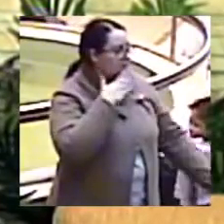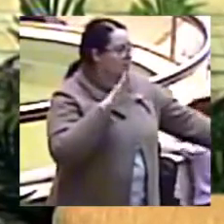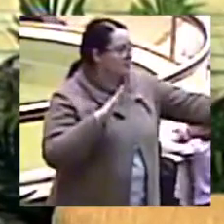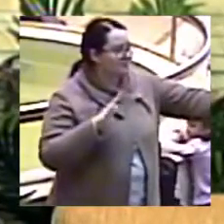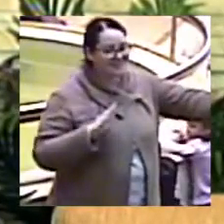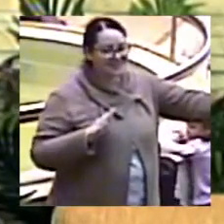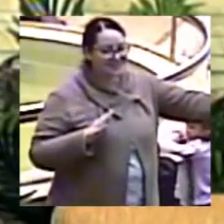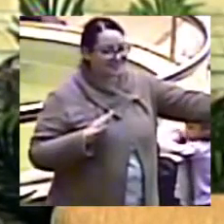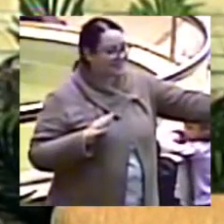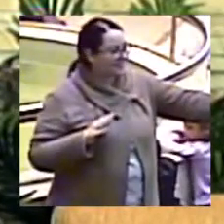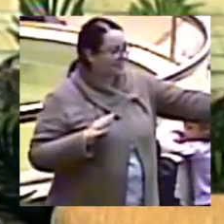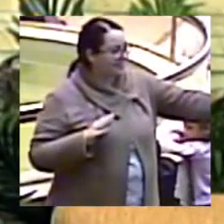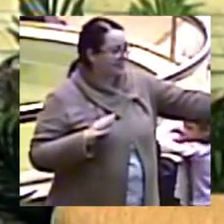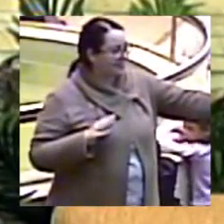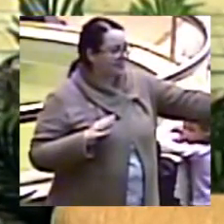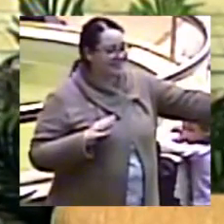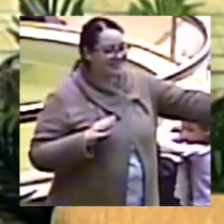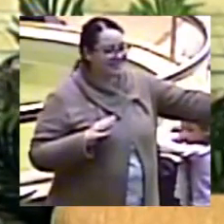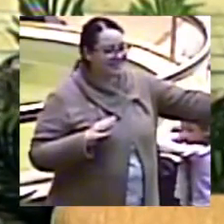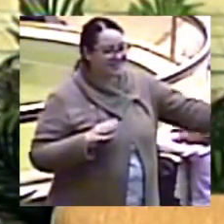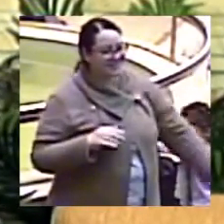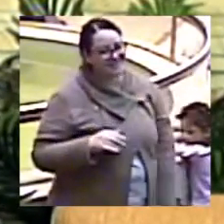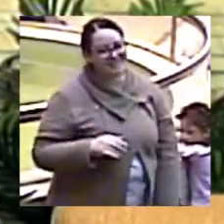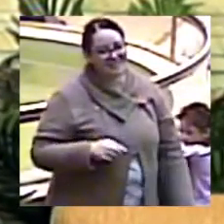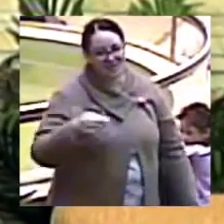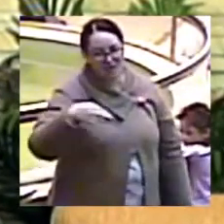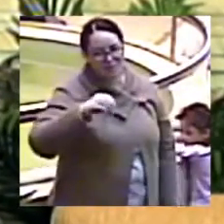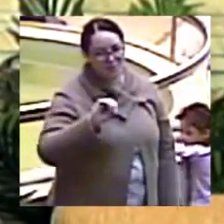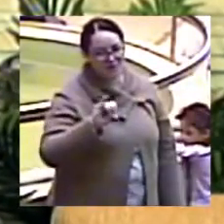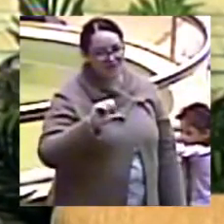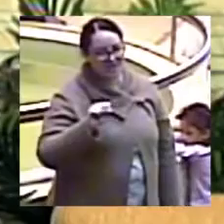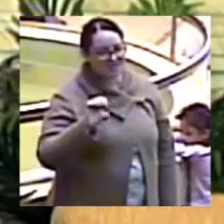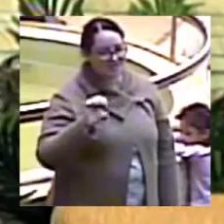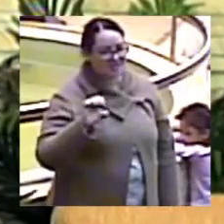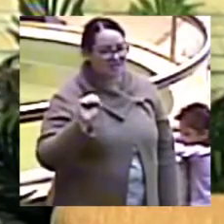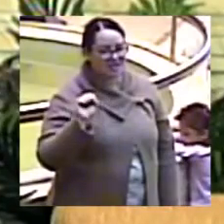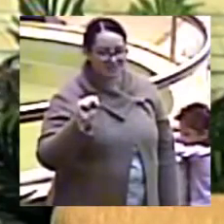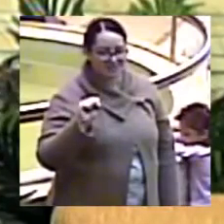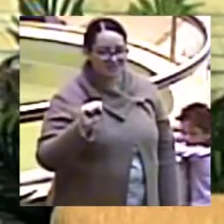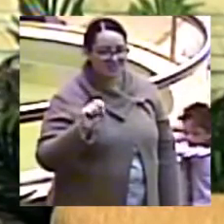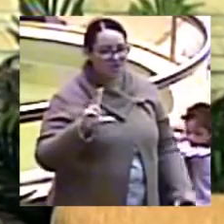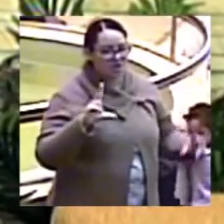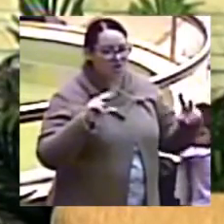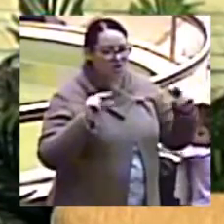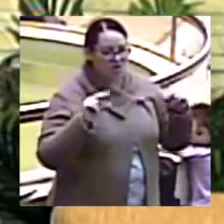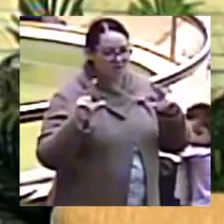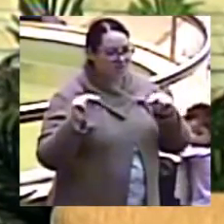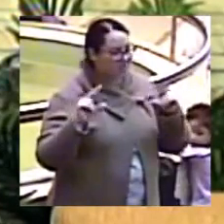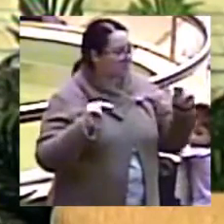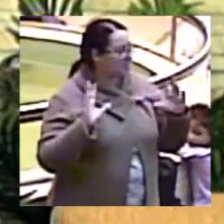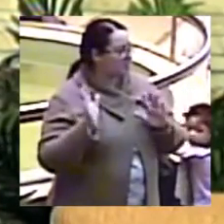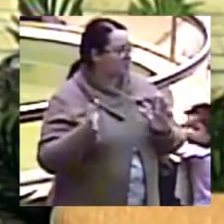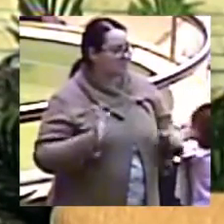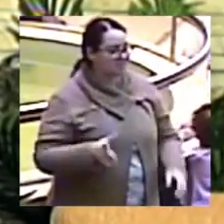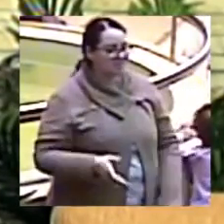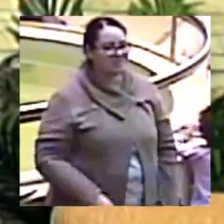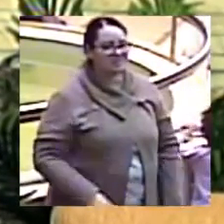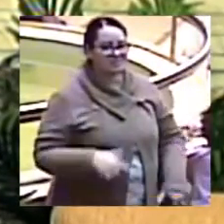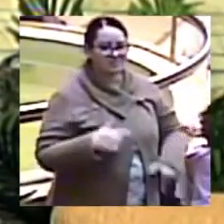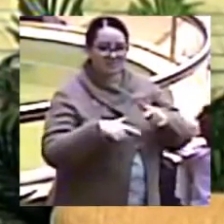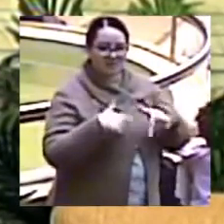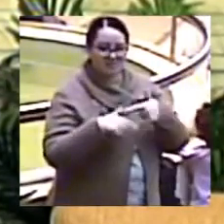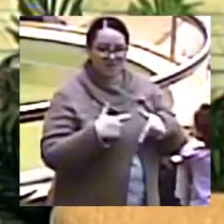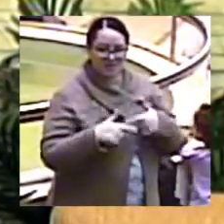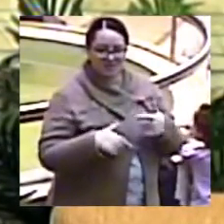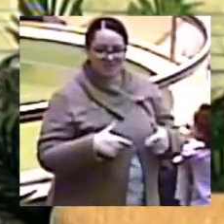grande homem de Deus. Eu estive conversando com ele algumas vezes, um homem dedicado na obra do Senhor, na